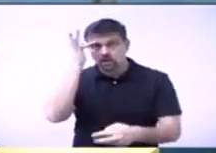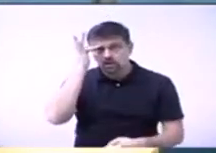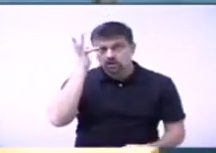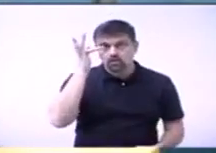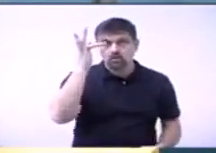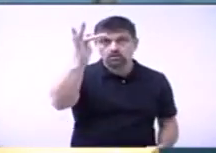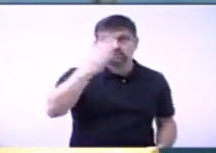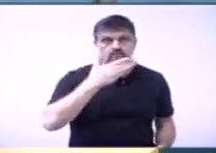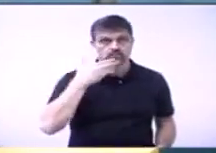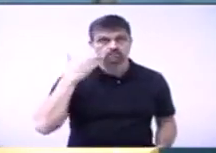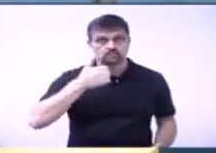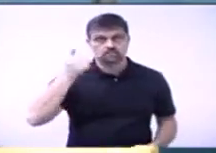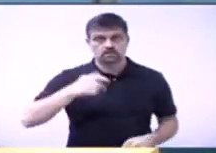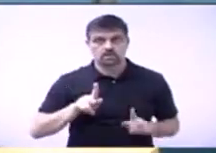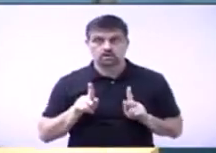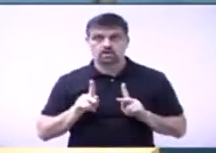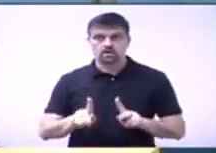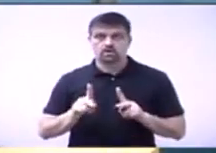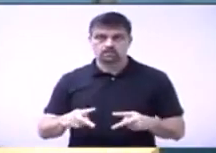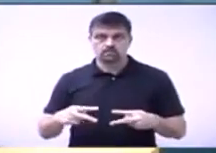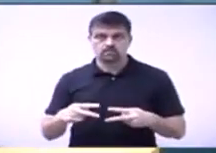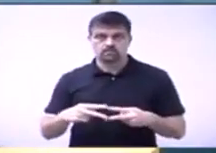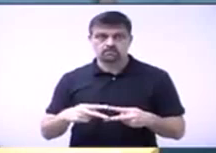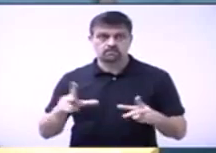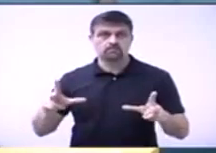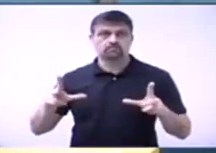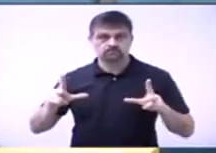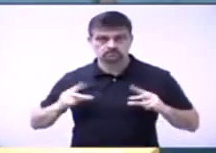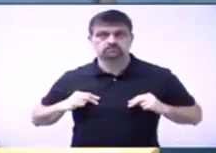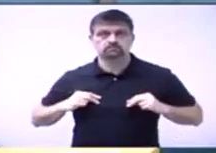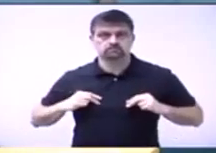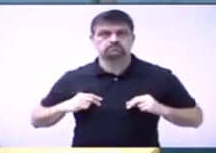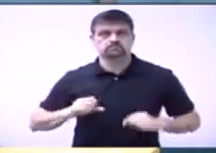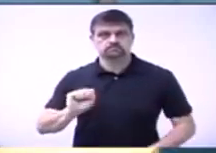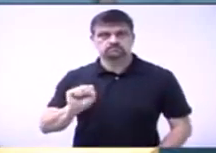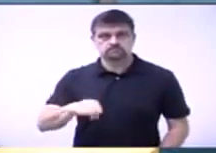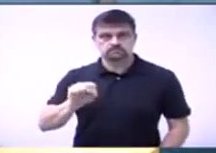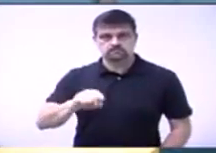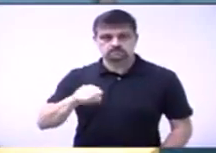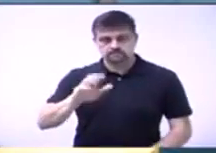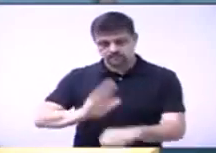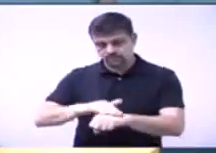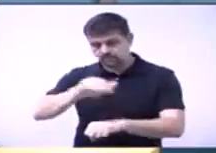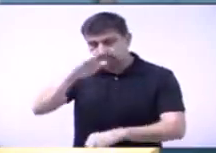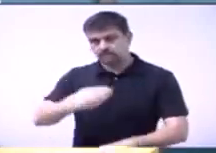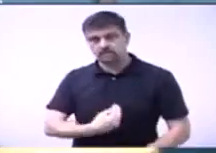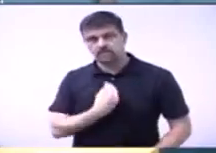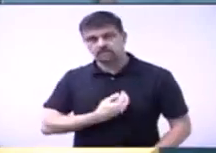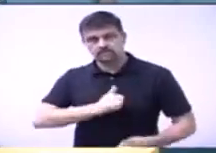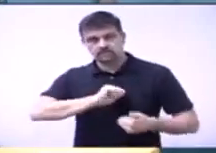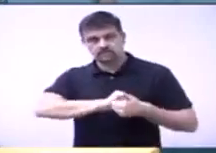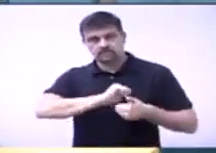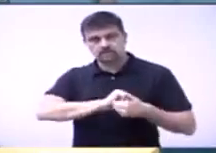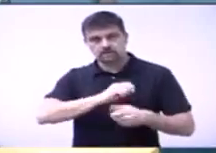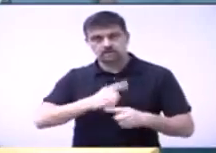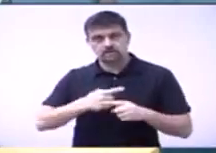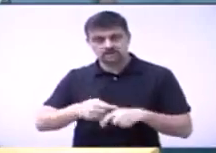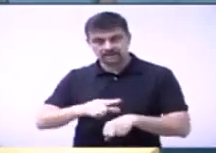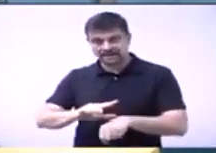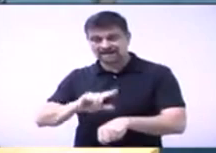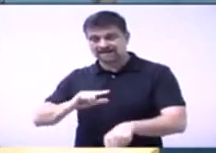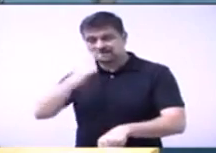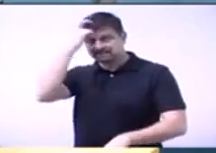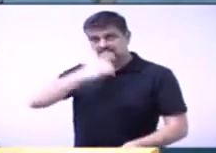e para a população paulinense, que merece. Merece não só isso, muito mais. Porque, antes de estar vereadora, também